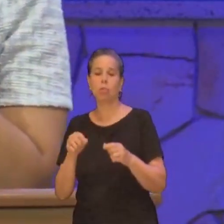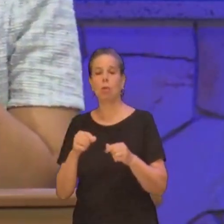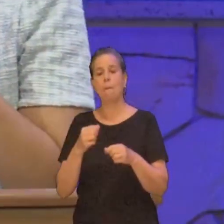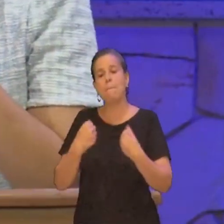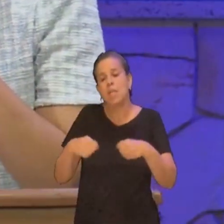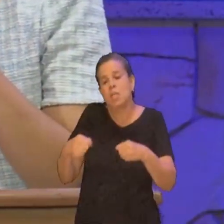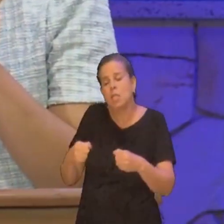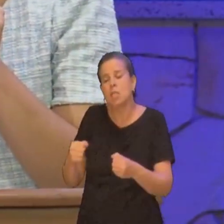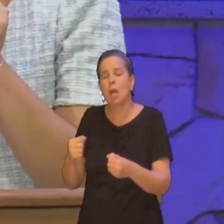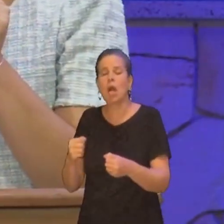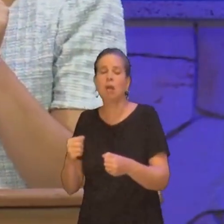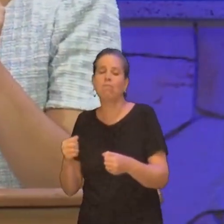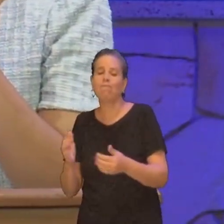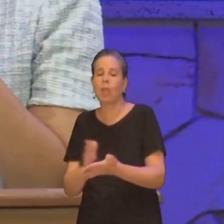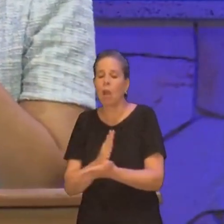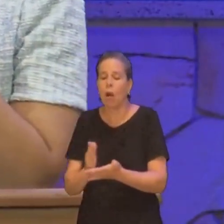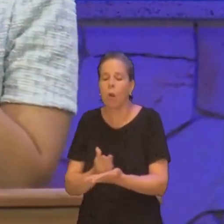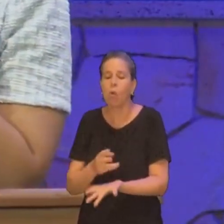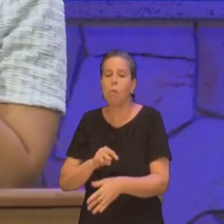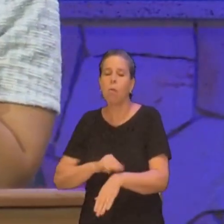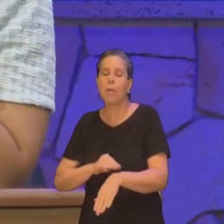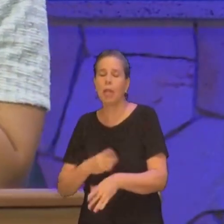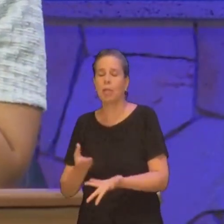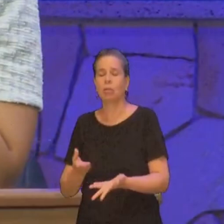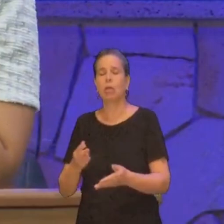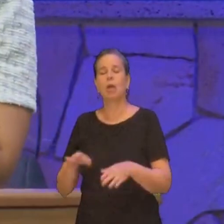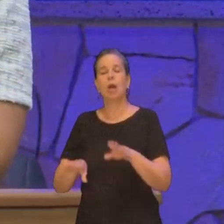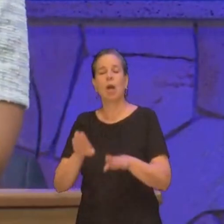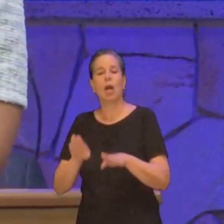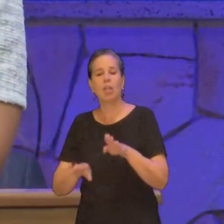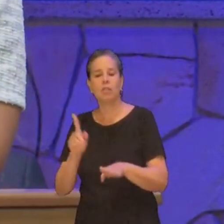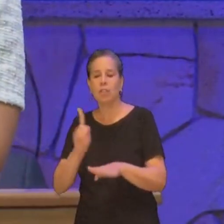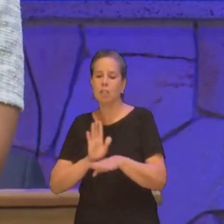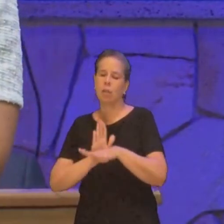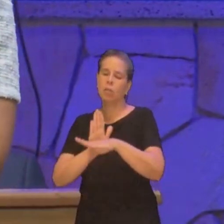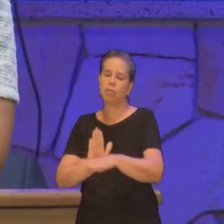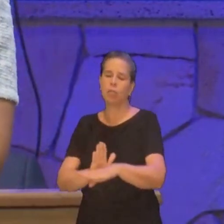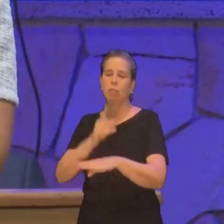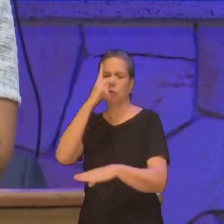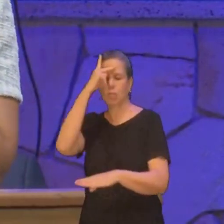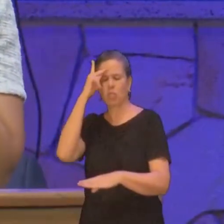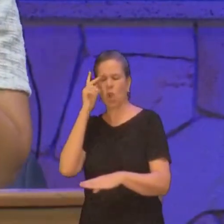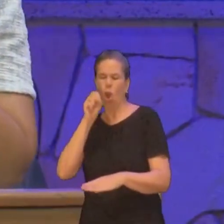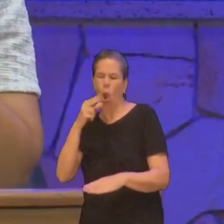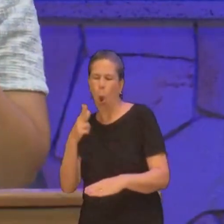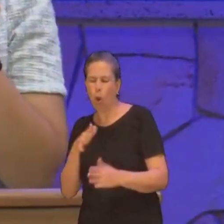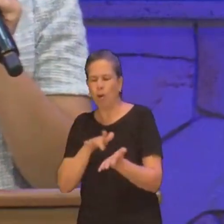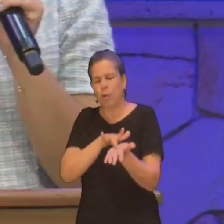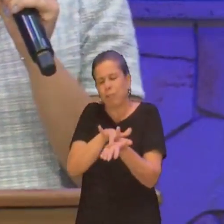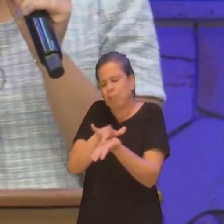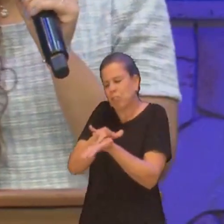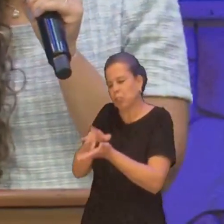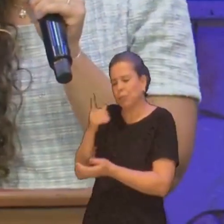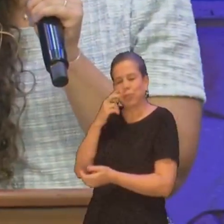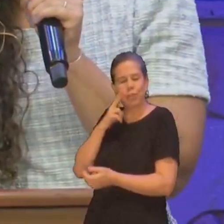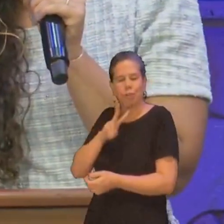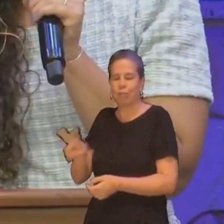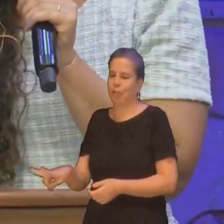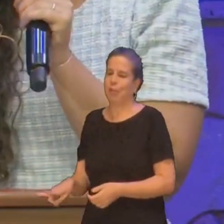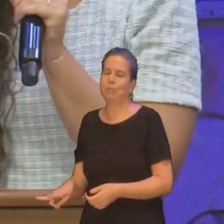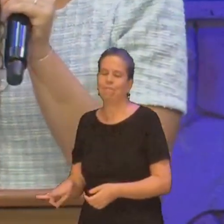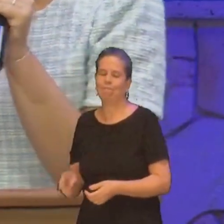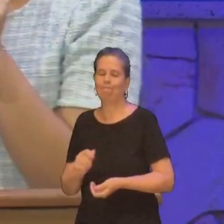vou ter que usar. Quantas vezes deixamos de ajudar alguém e não só não ajudamos, como fingimos que não vemos, porque vamos para o outro lado da